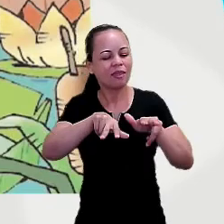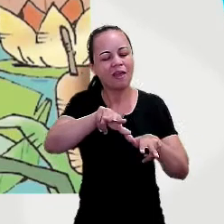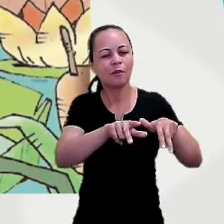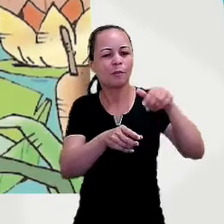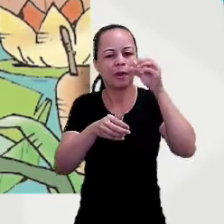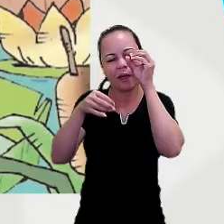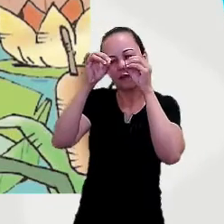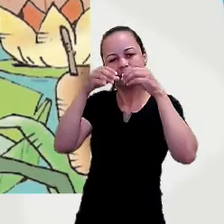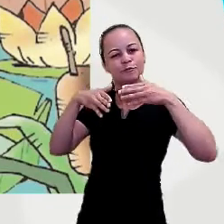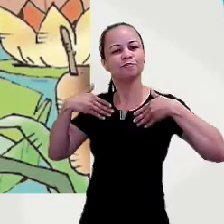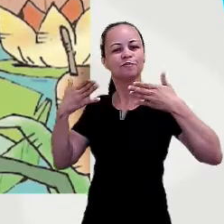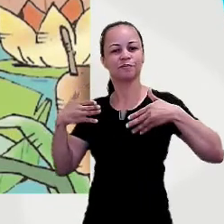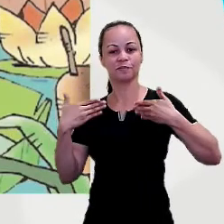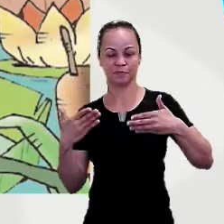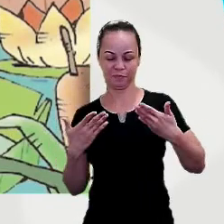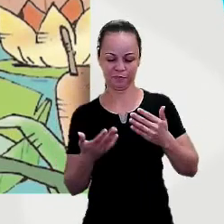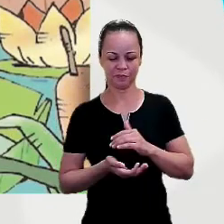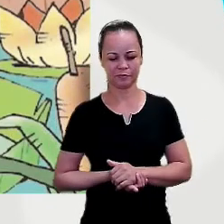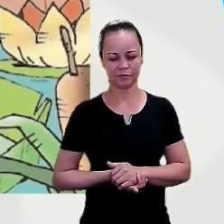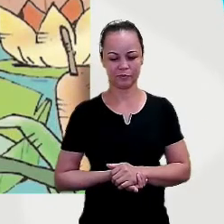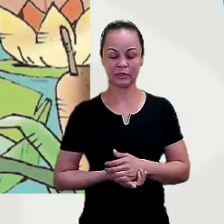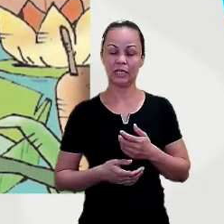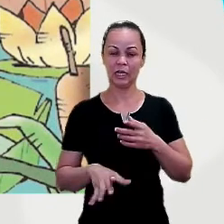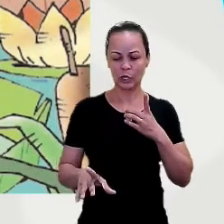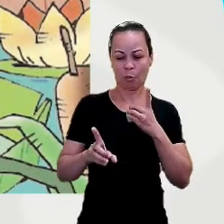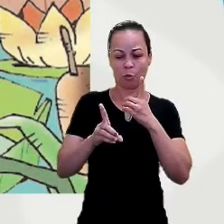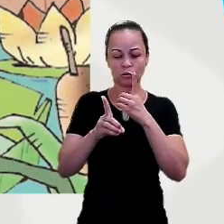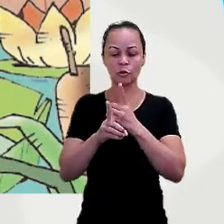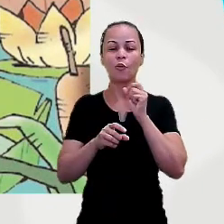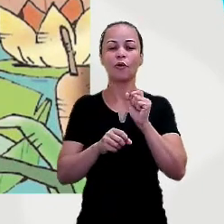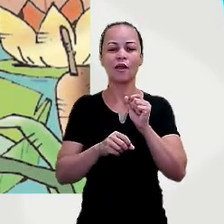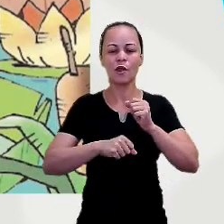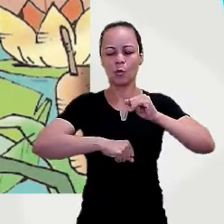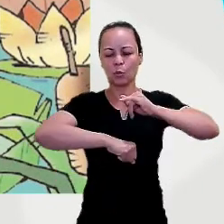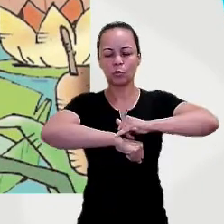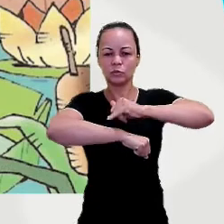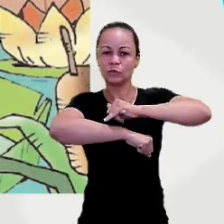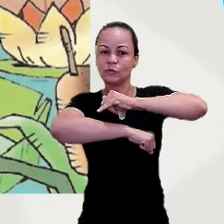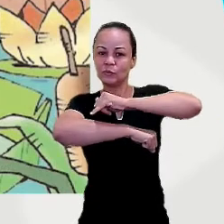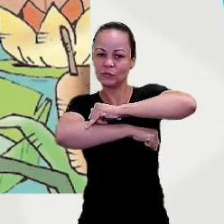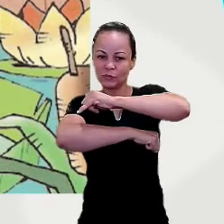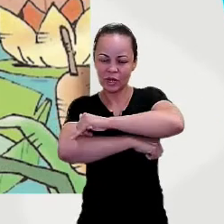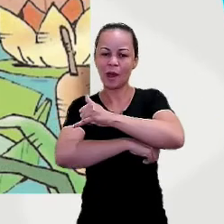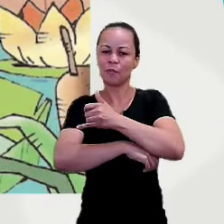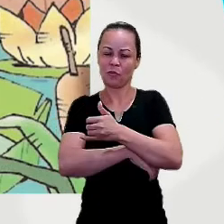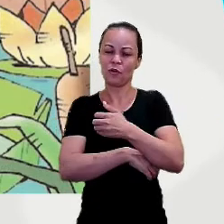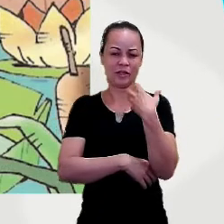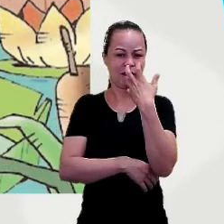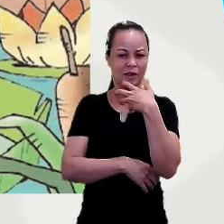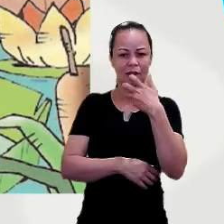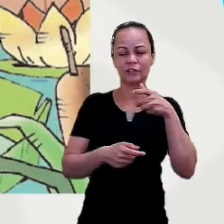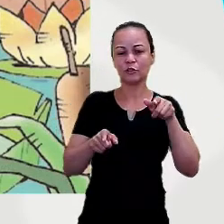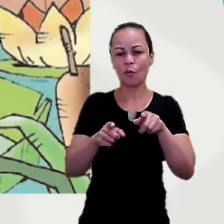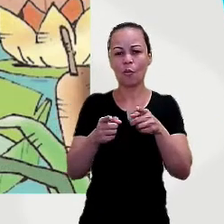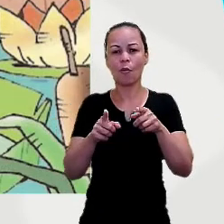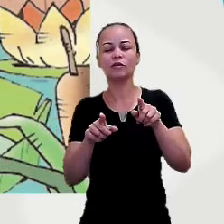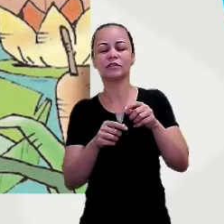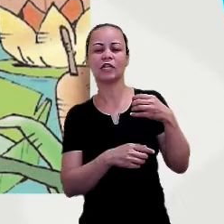Logo que saiu, camaleão encontrou o sapo cururu, que é cantor de sucesso na rádio Jovem